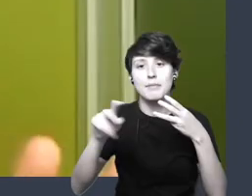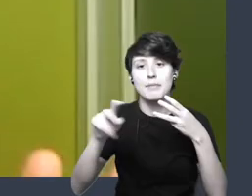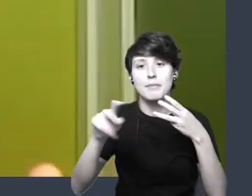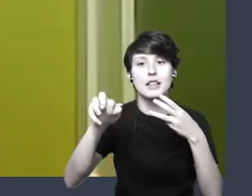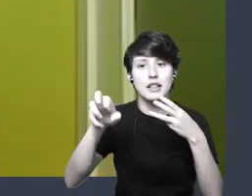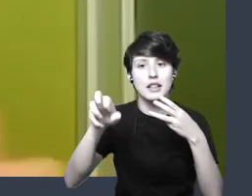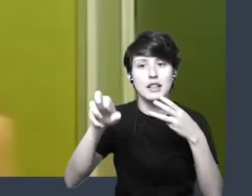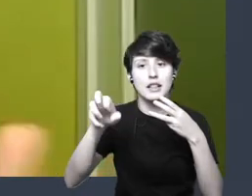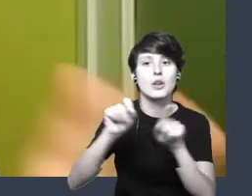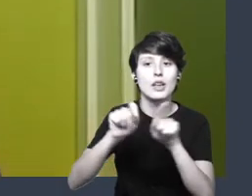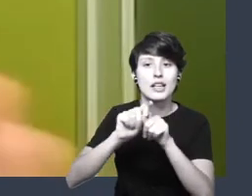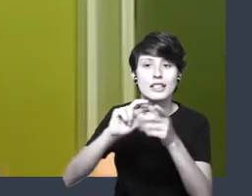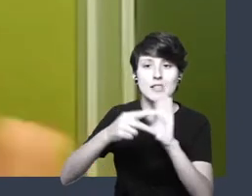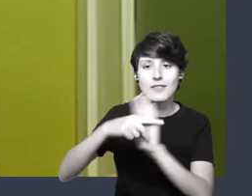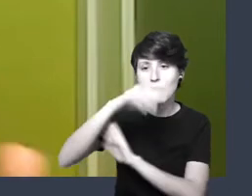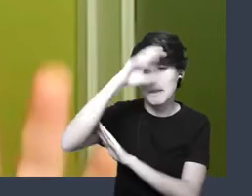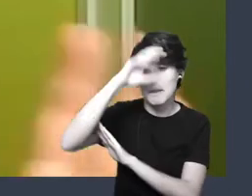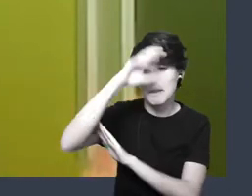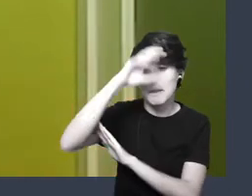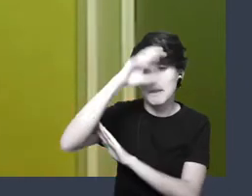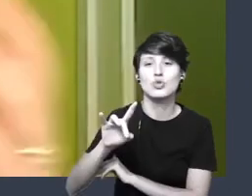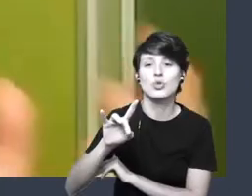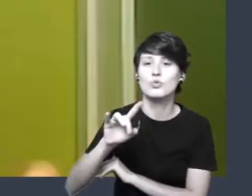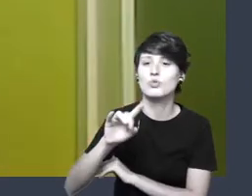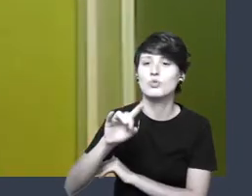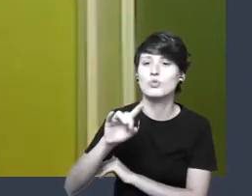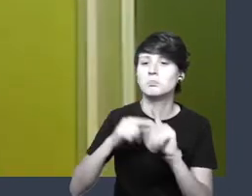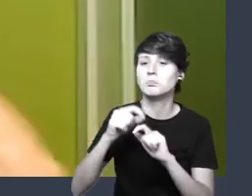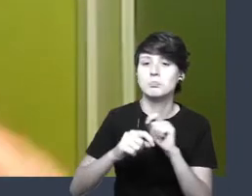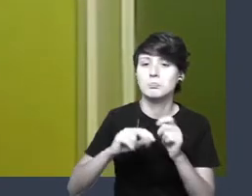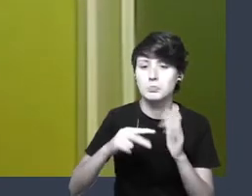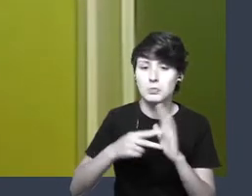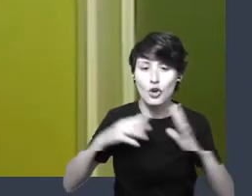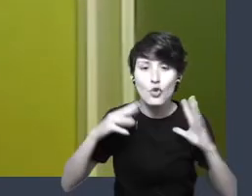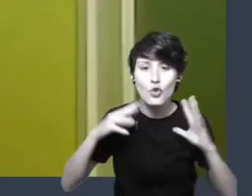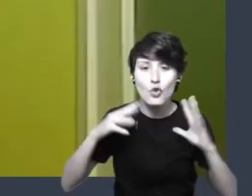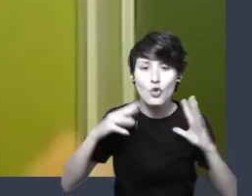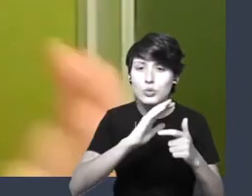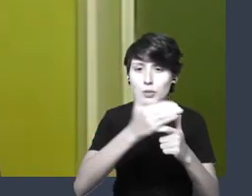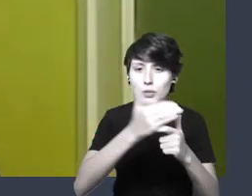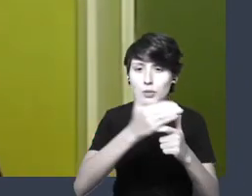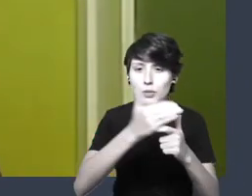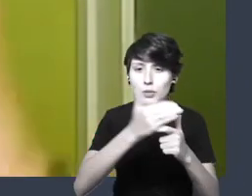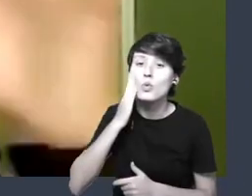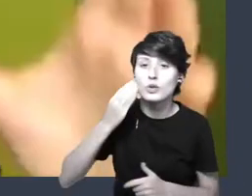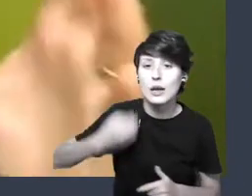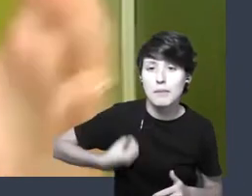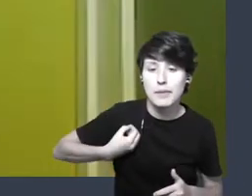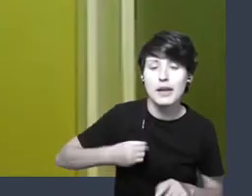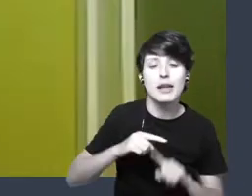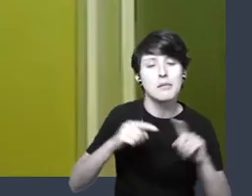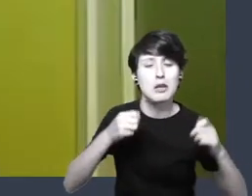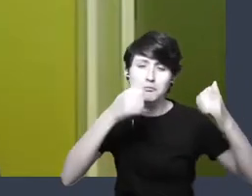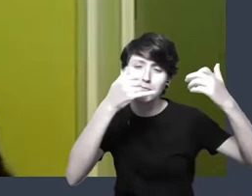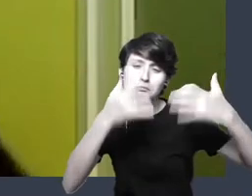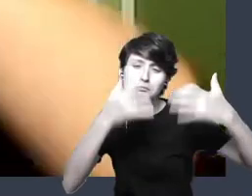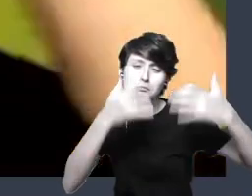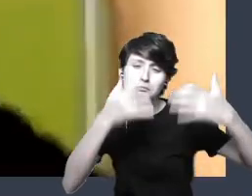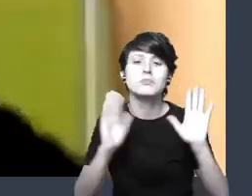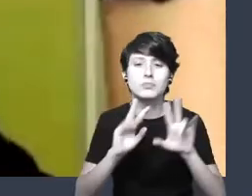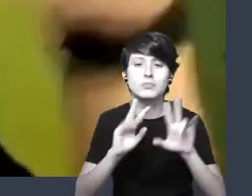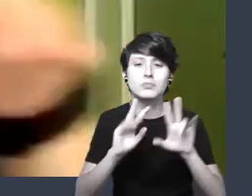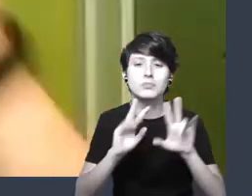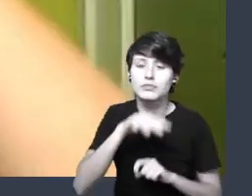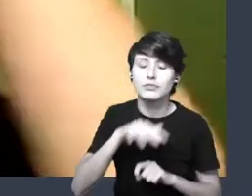Não precisa saber exatamente o que significa essas terminologias, é bom saber, mas eu vou falar um pouquinho mais sobre a parte da